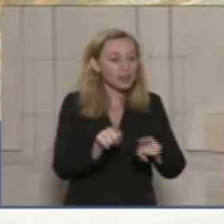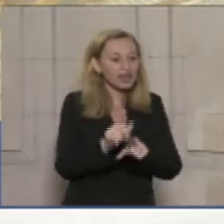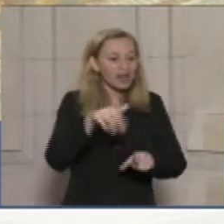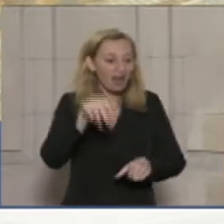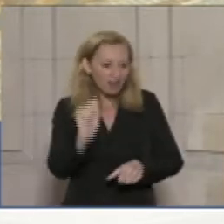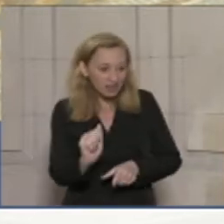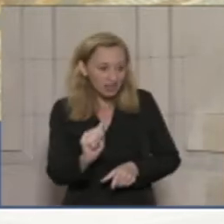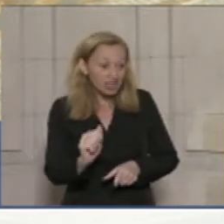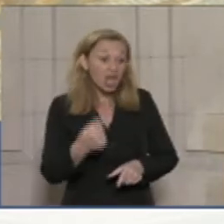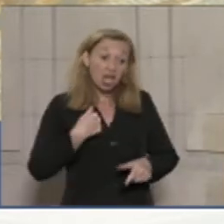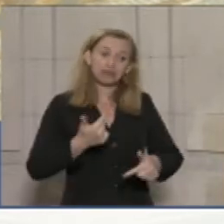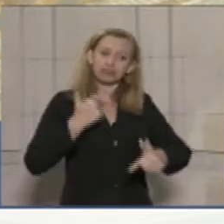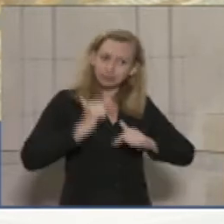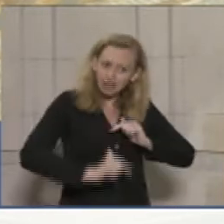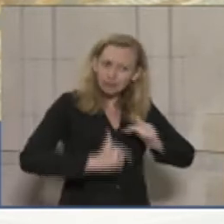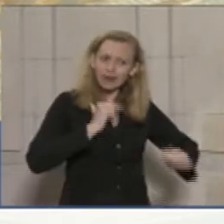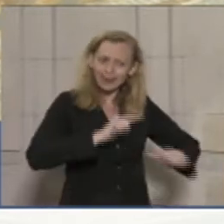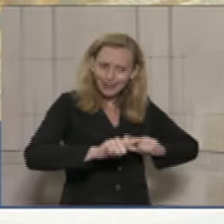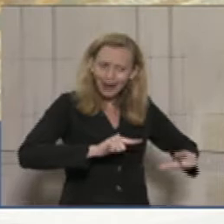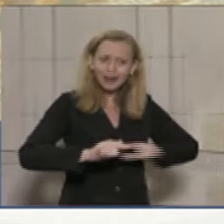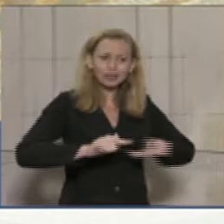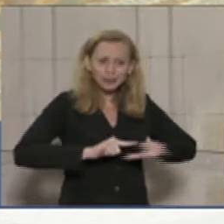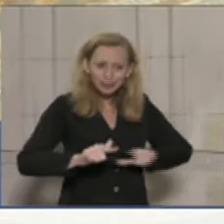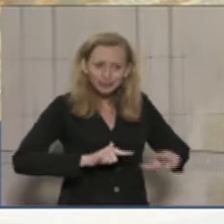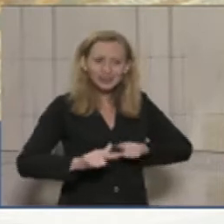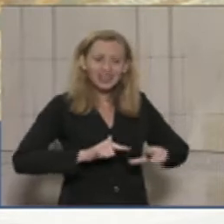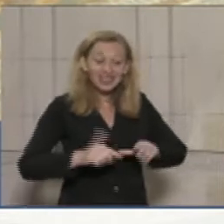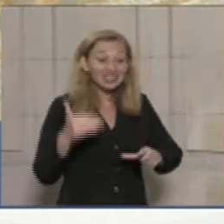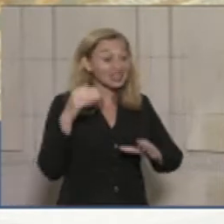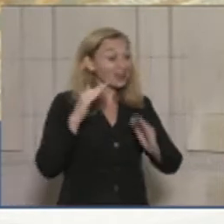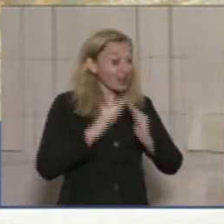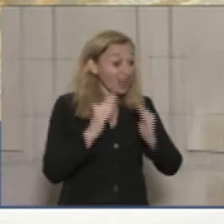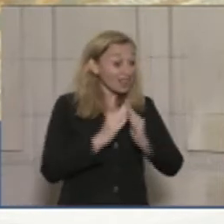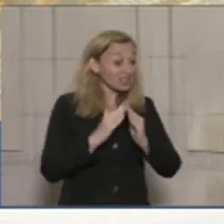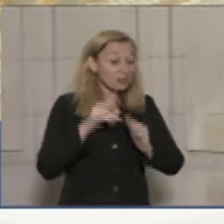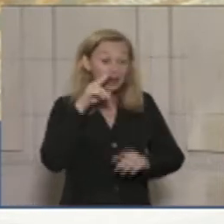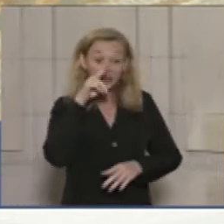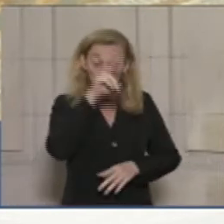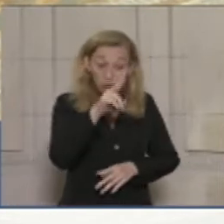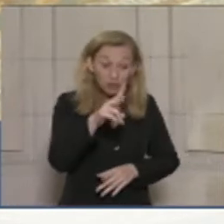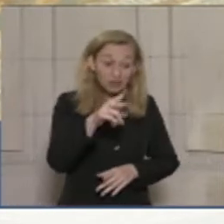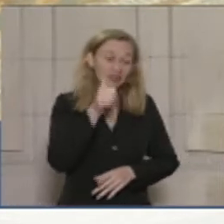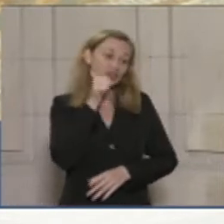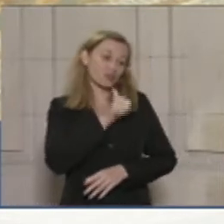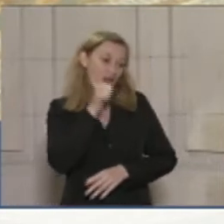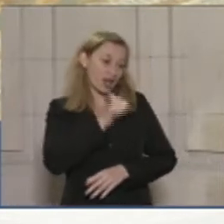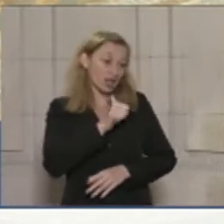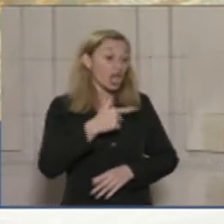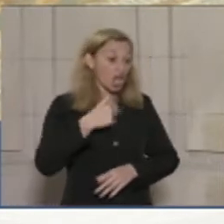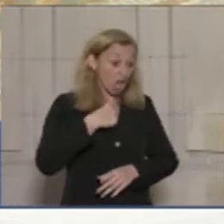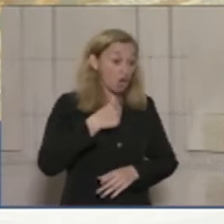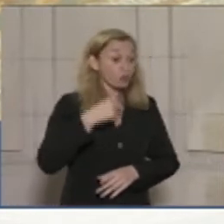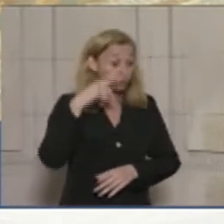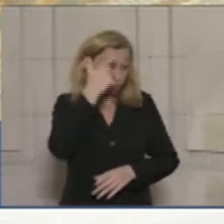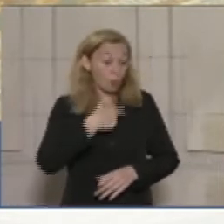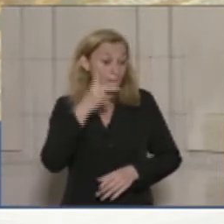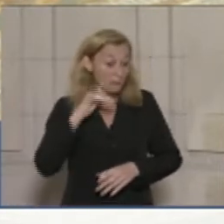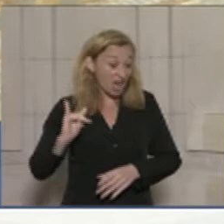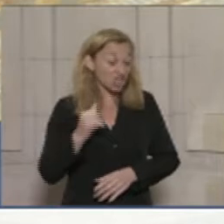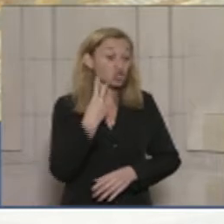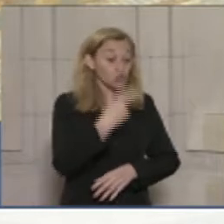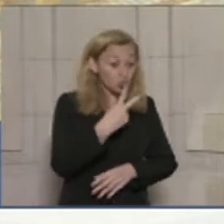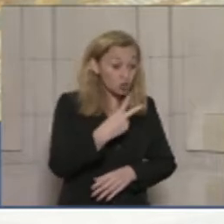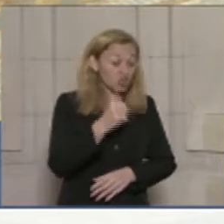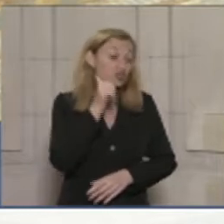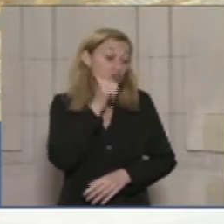muito nessa casa pelo fortalecimento do poder feminino, porque eu sou pai de 2 meninas, tenho uma irmã,